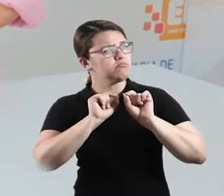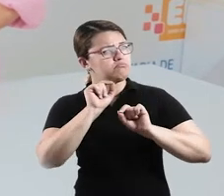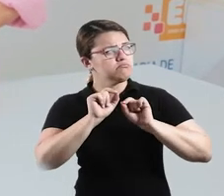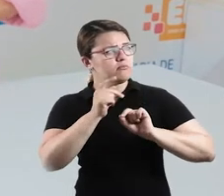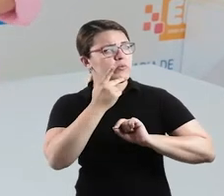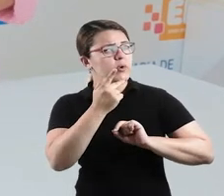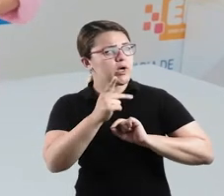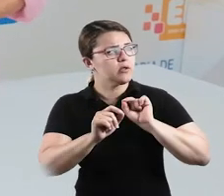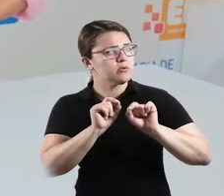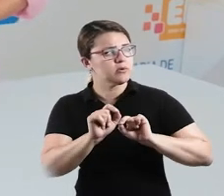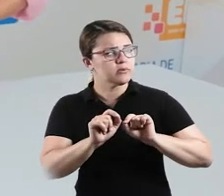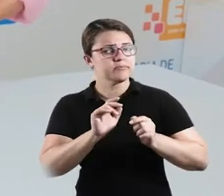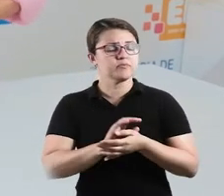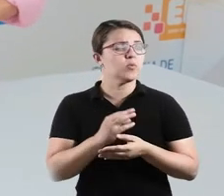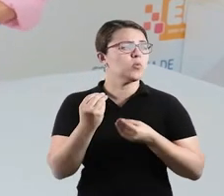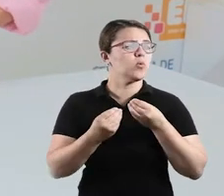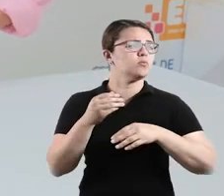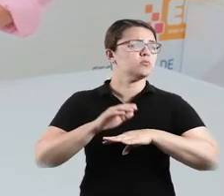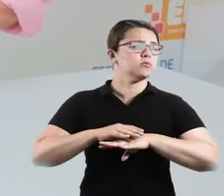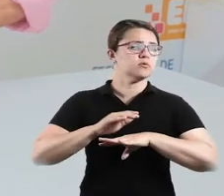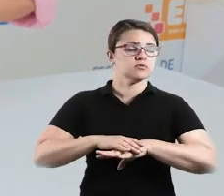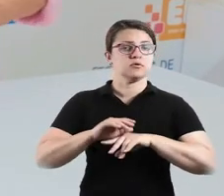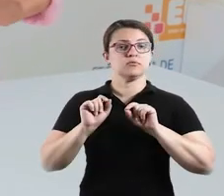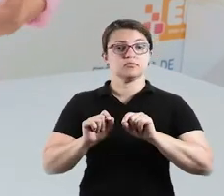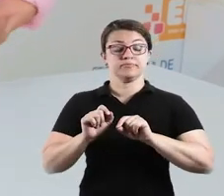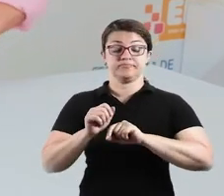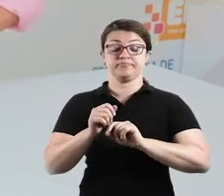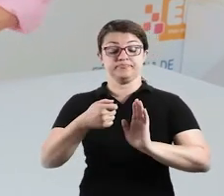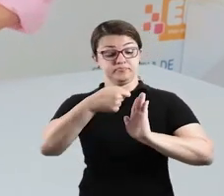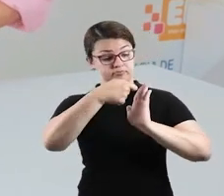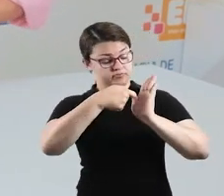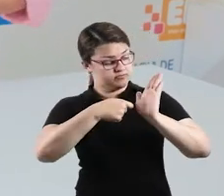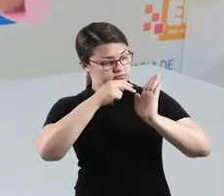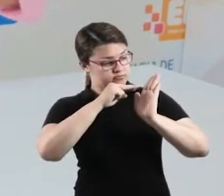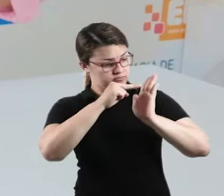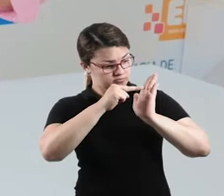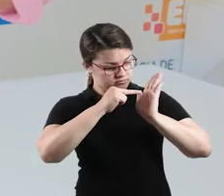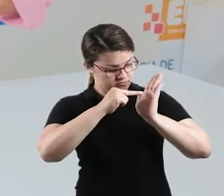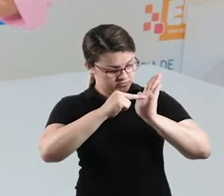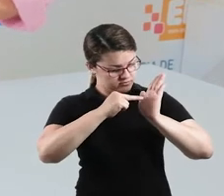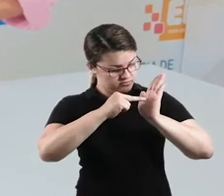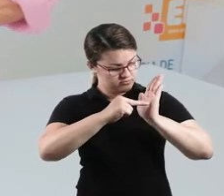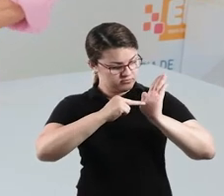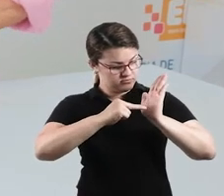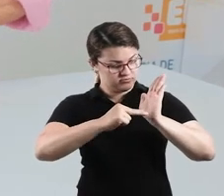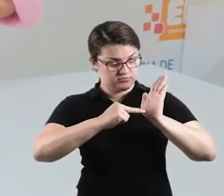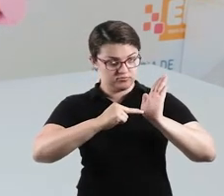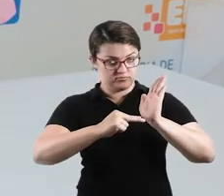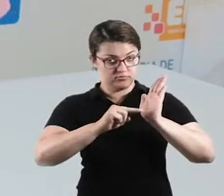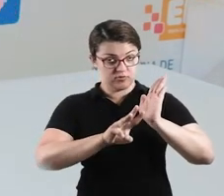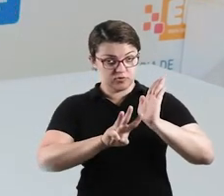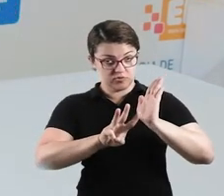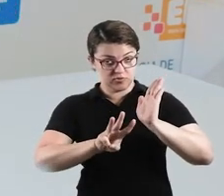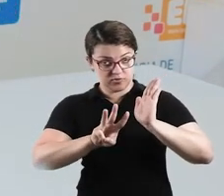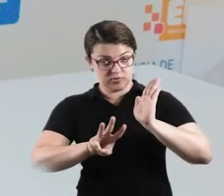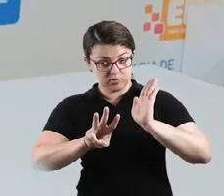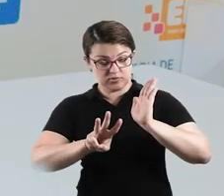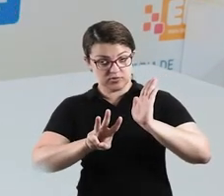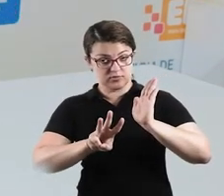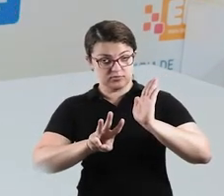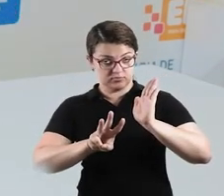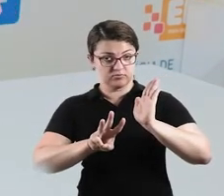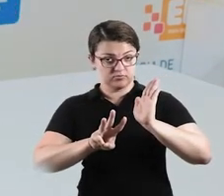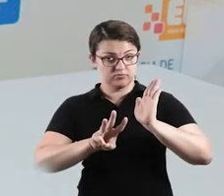notícia. Como você vai realizar, aluno? Você vai ler a notícia que está no link, que